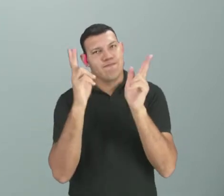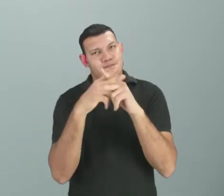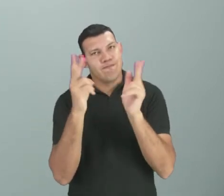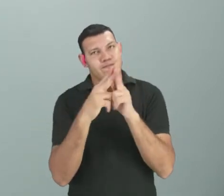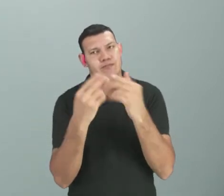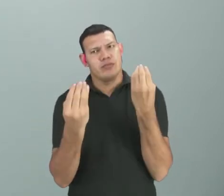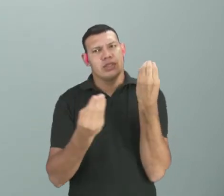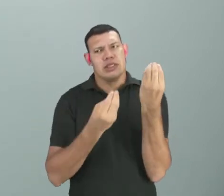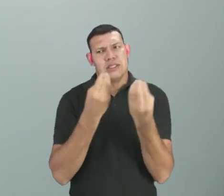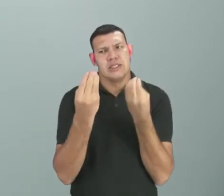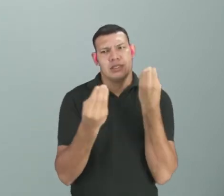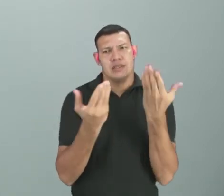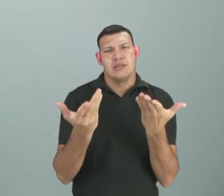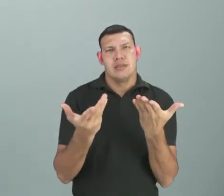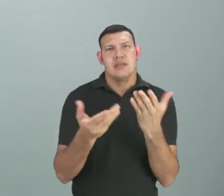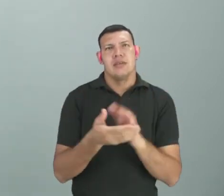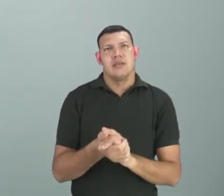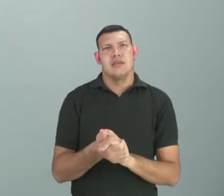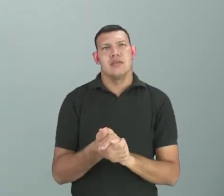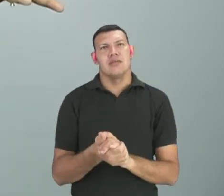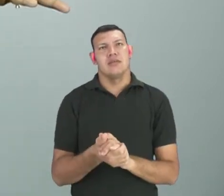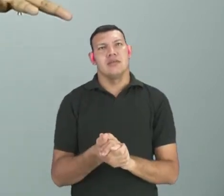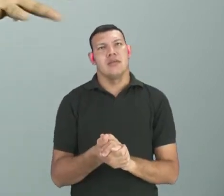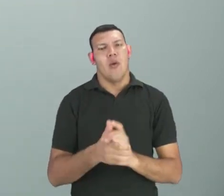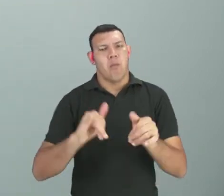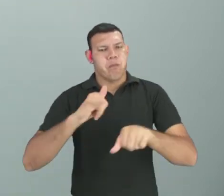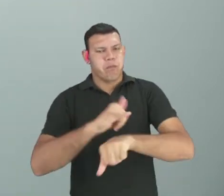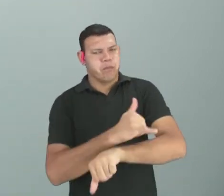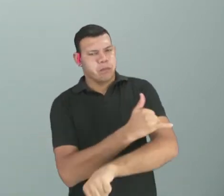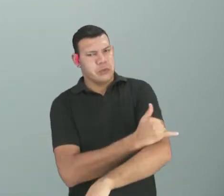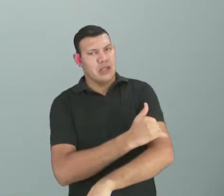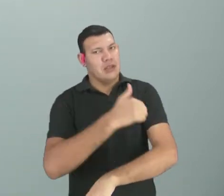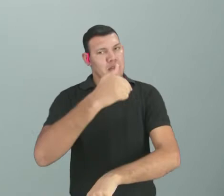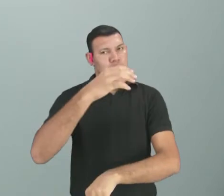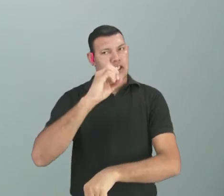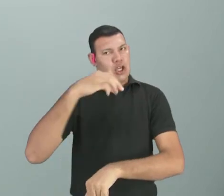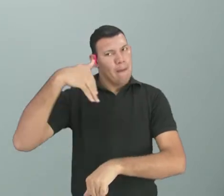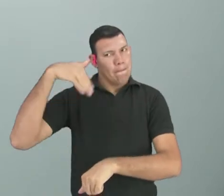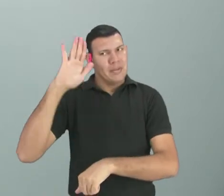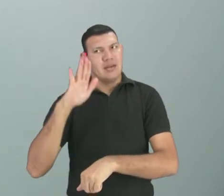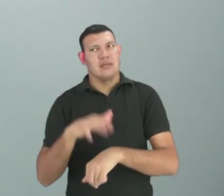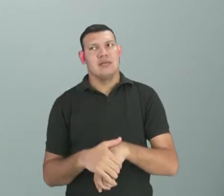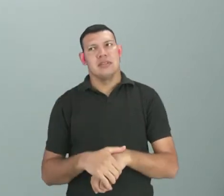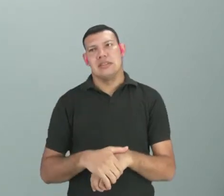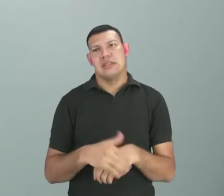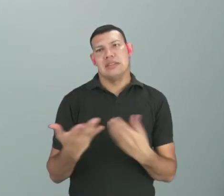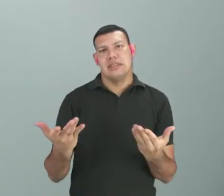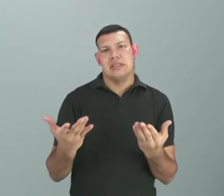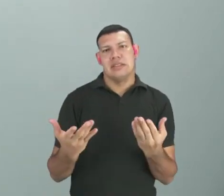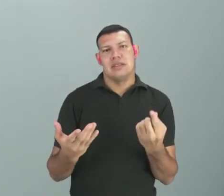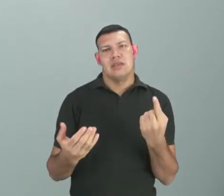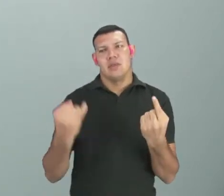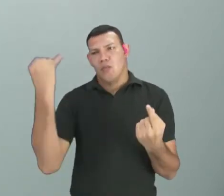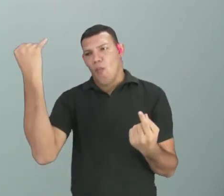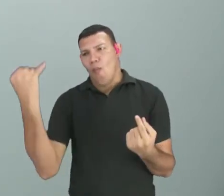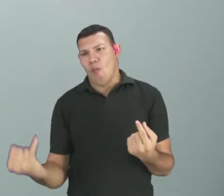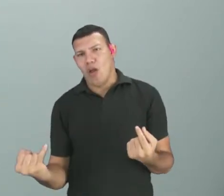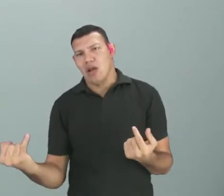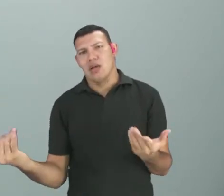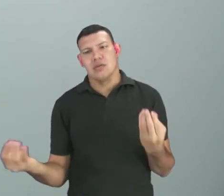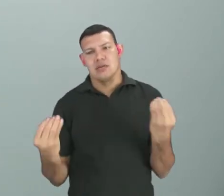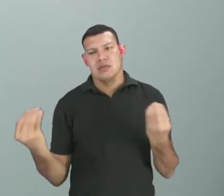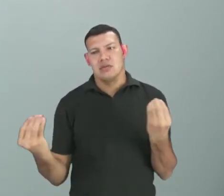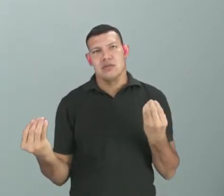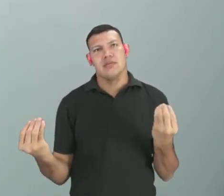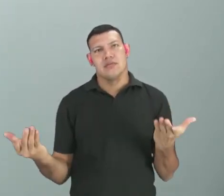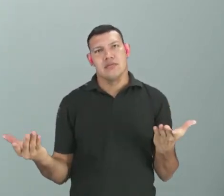um cara com mais de 70 quilos lutando com um cara com abaixo dos 40, né? Por isso